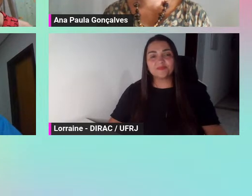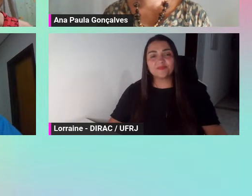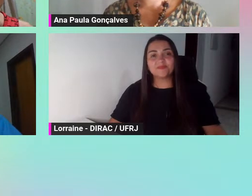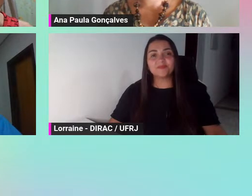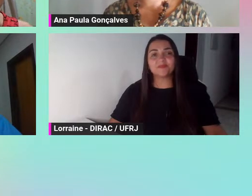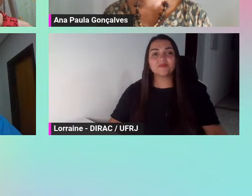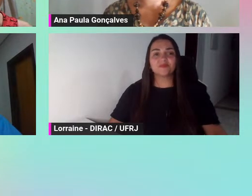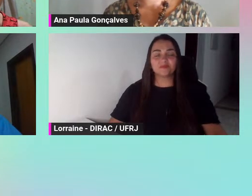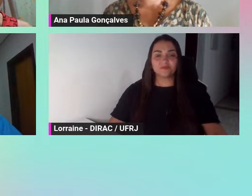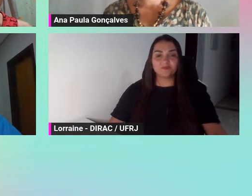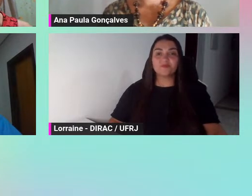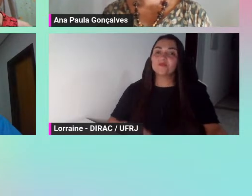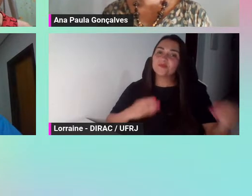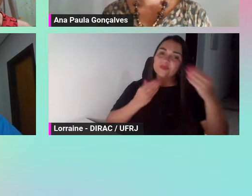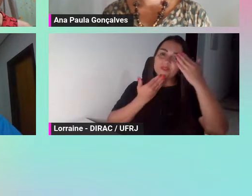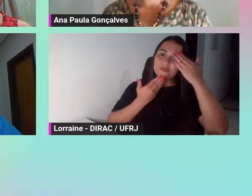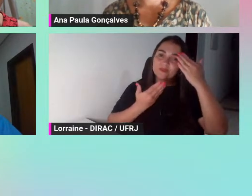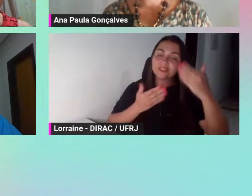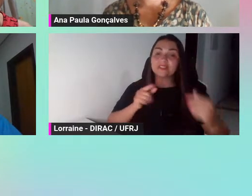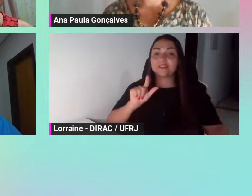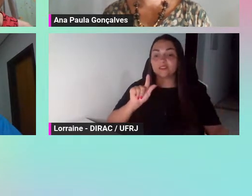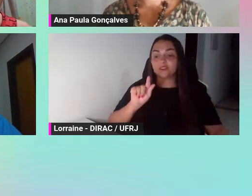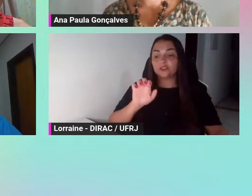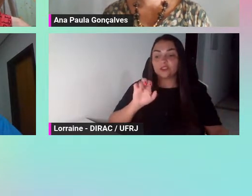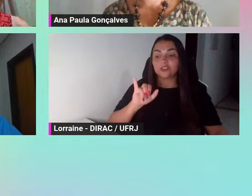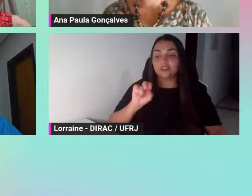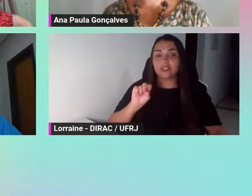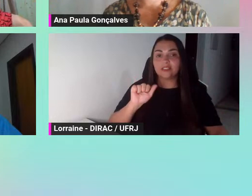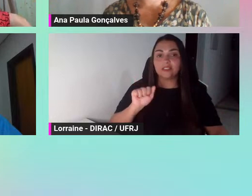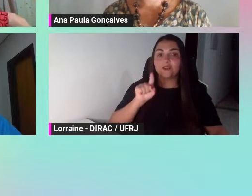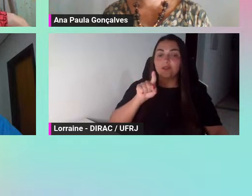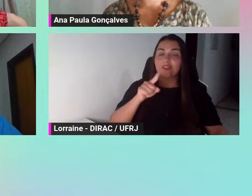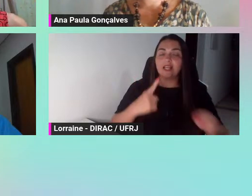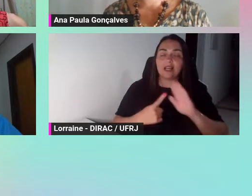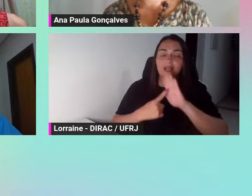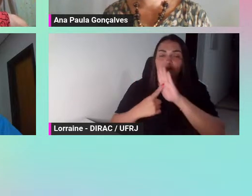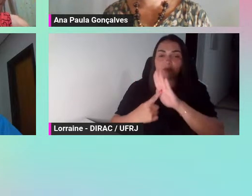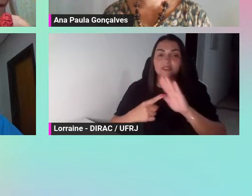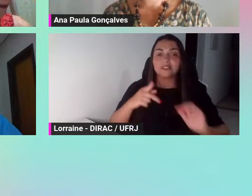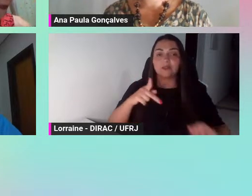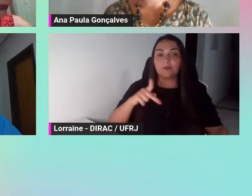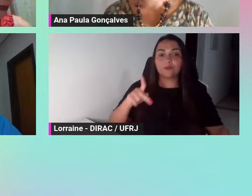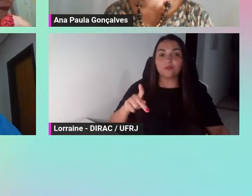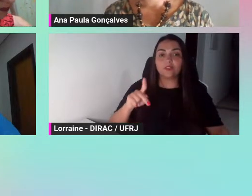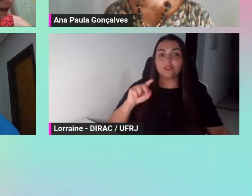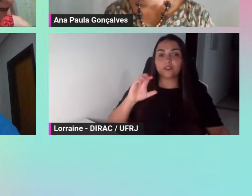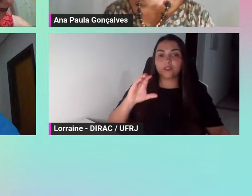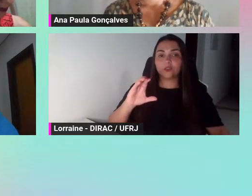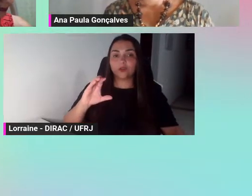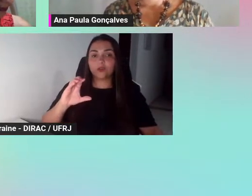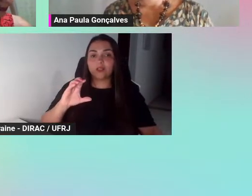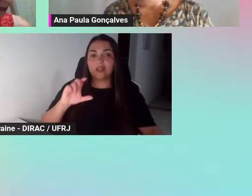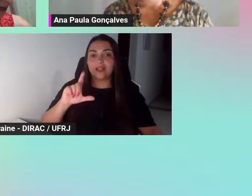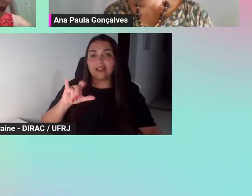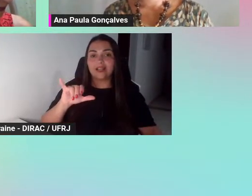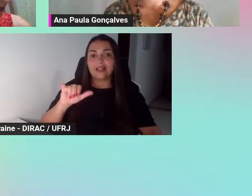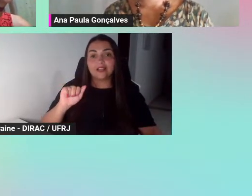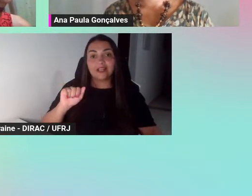Obrigada. Geisa, apresenta a professora Clélia, que vai começar a fala.